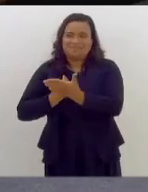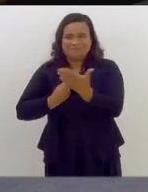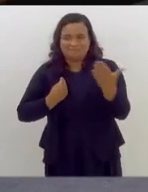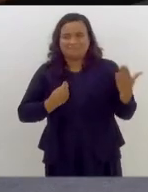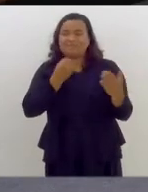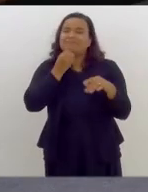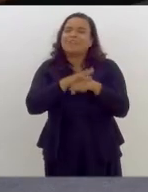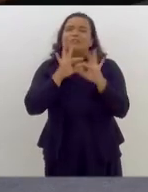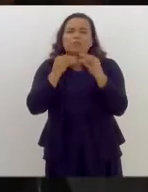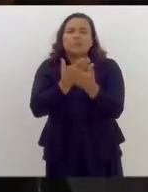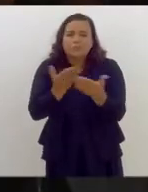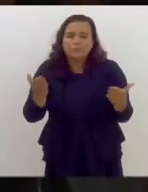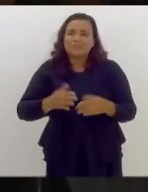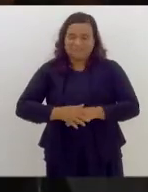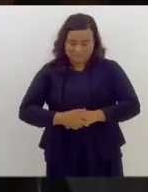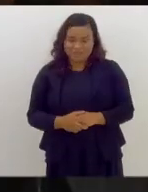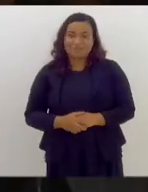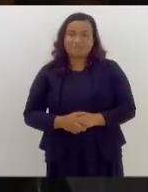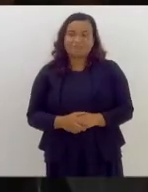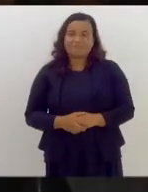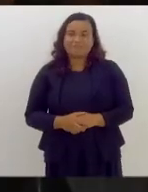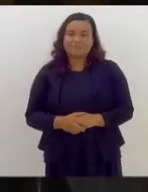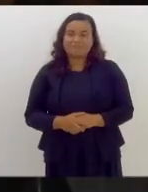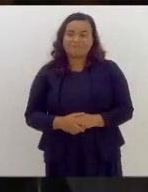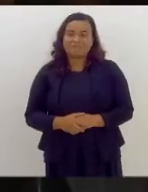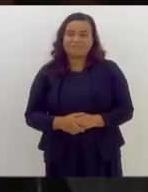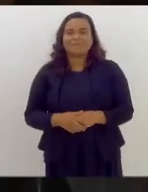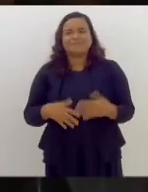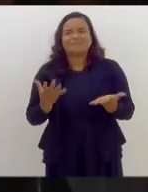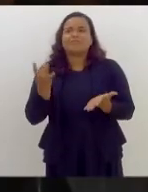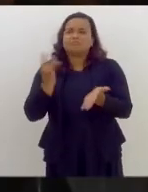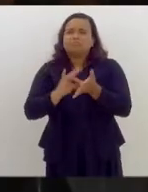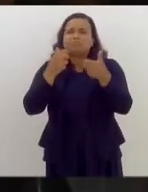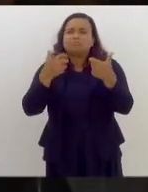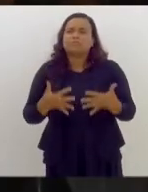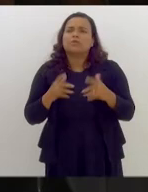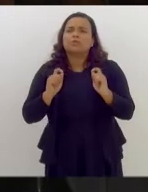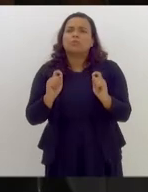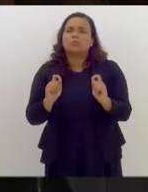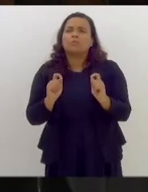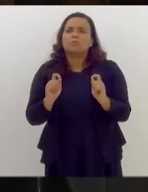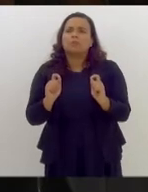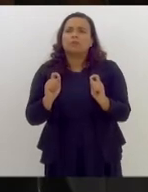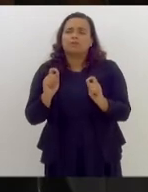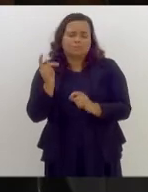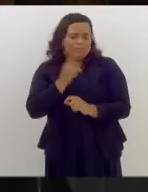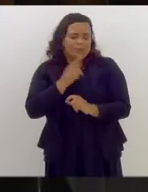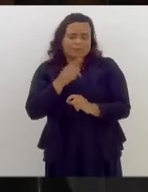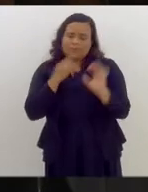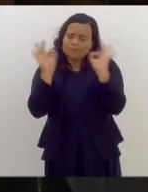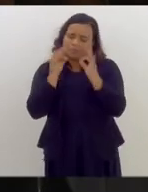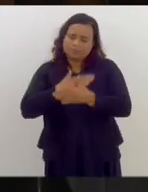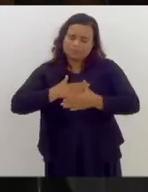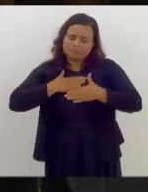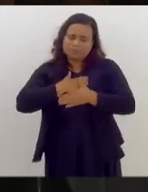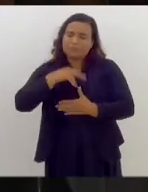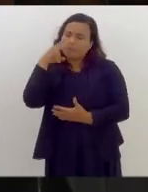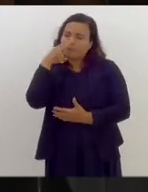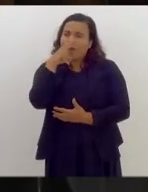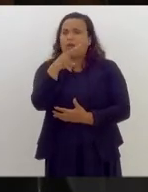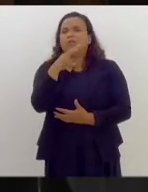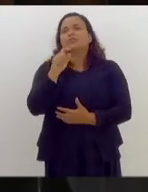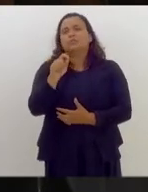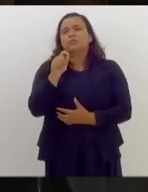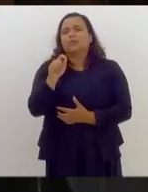noite a todos. Essa, sinceramente, para mim é uma honra muito grande